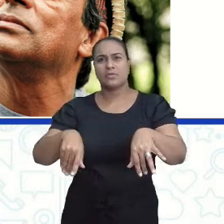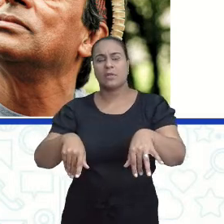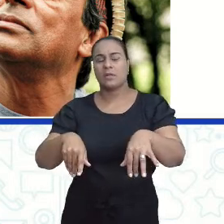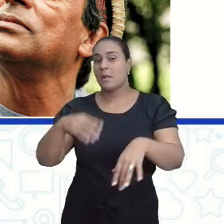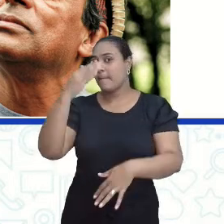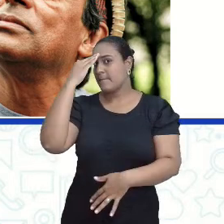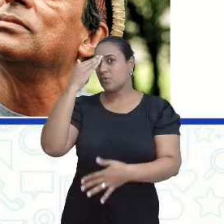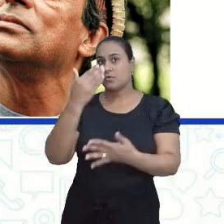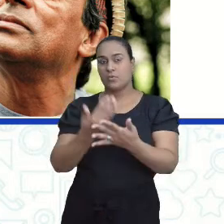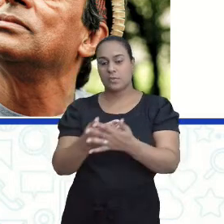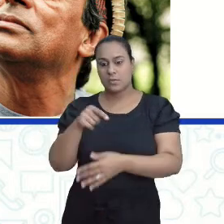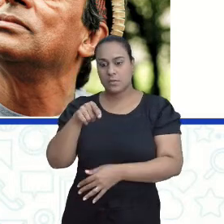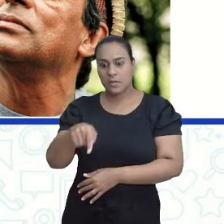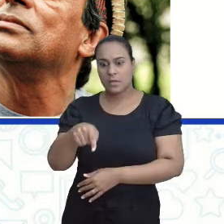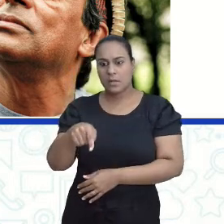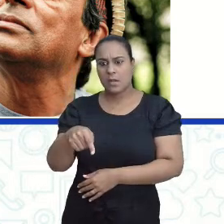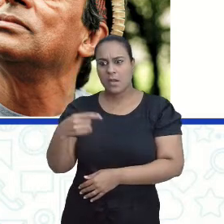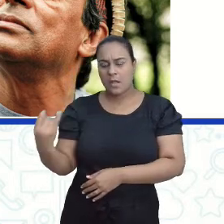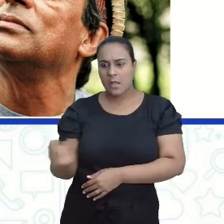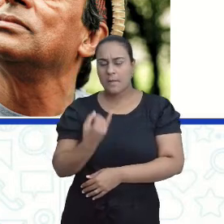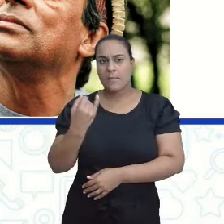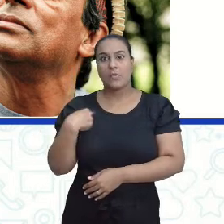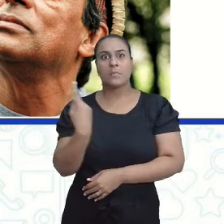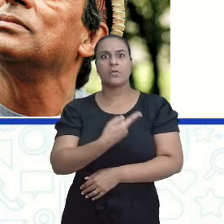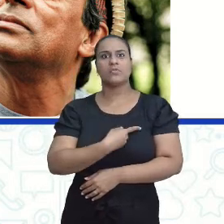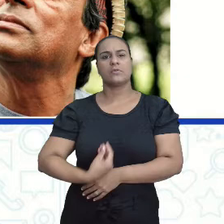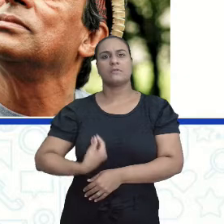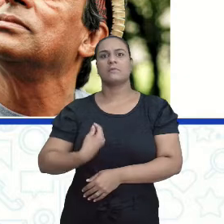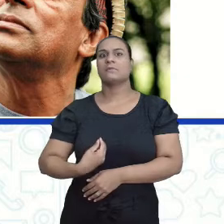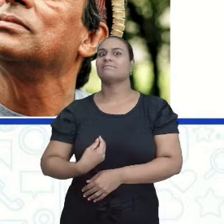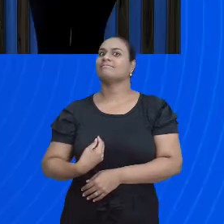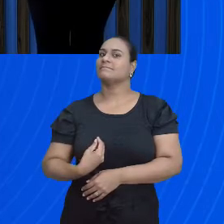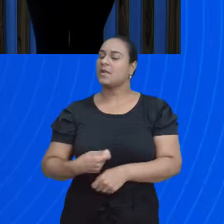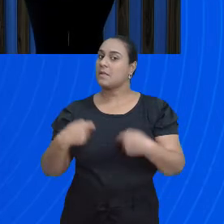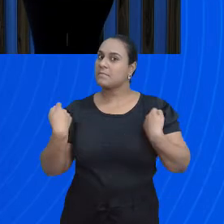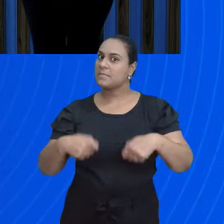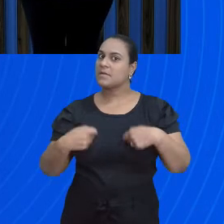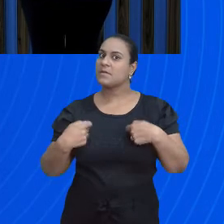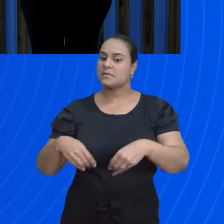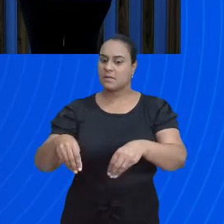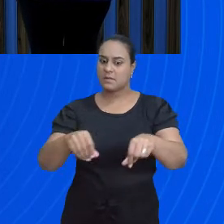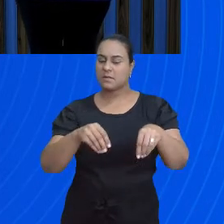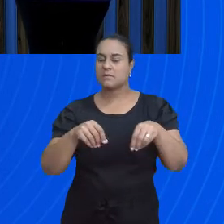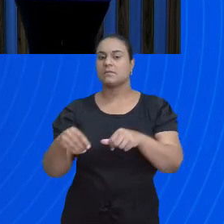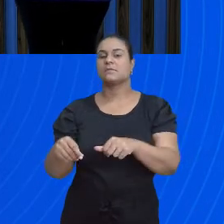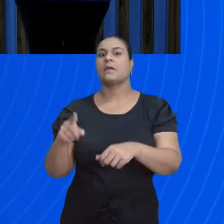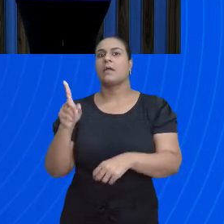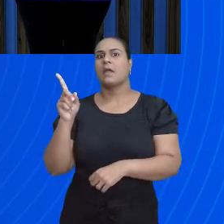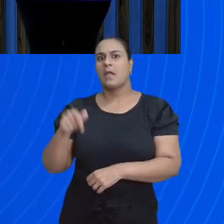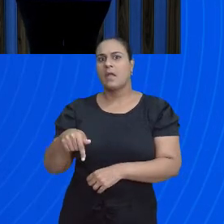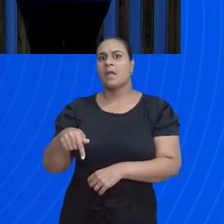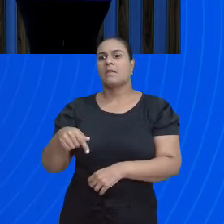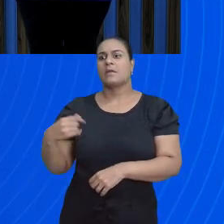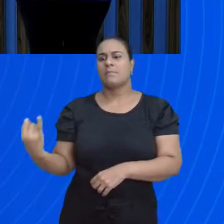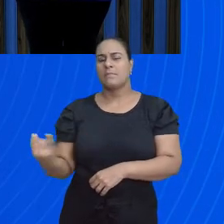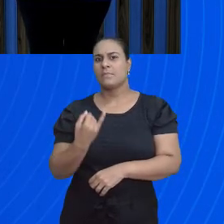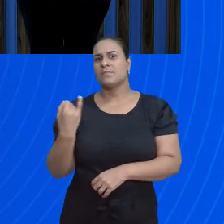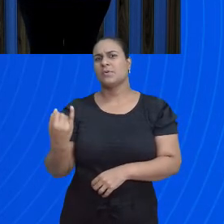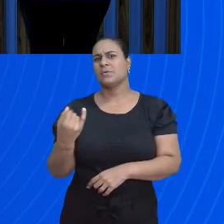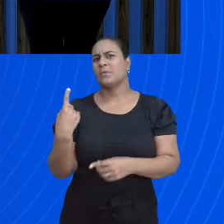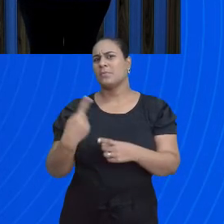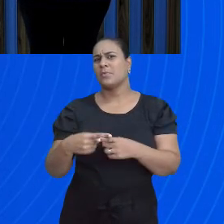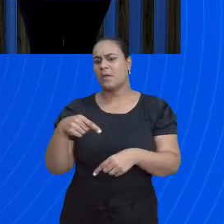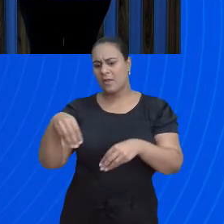é um organismo vital, né? A gente precisa da terra, gente, né? Quando ele fala que é um organismo vital, porque ela